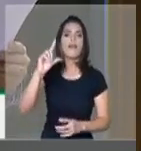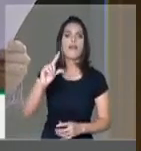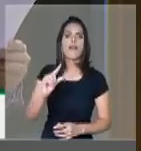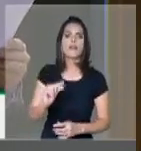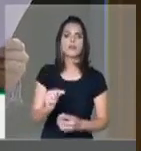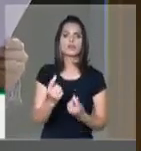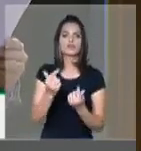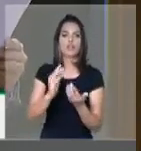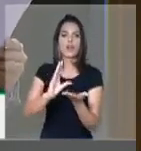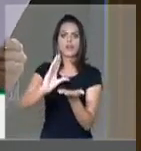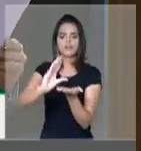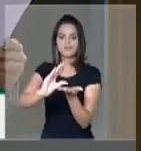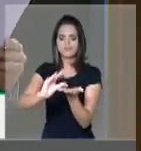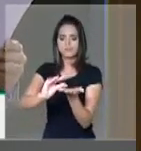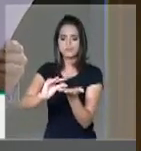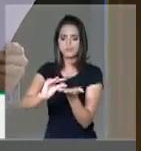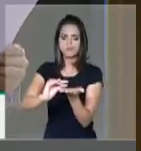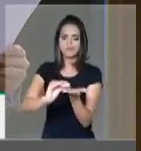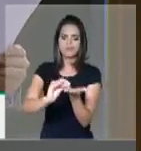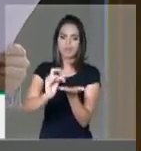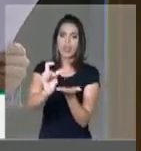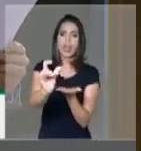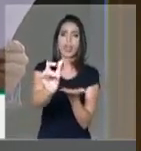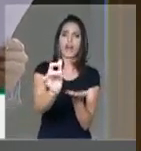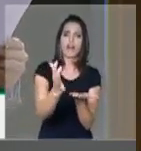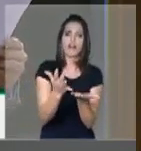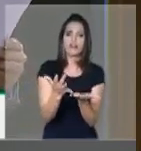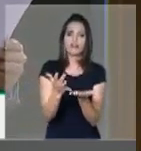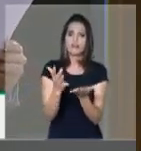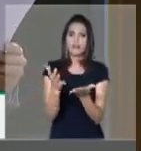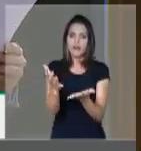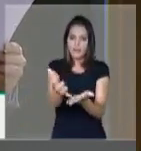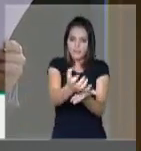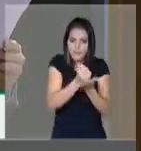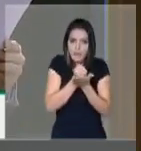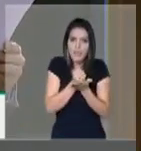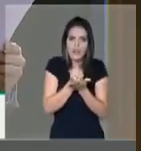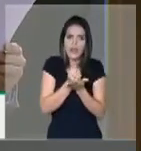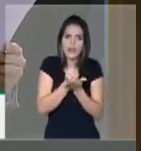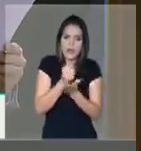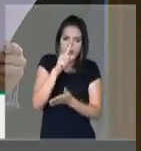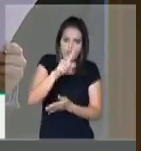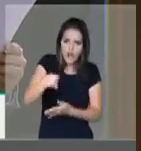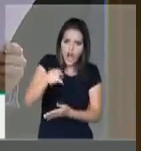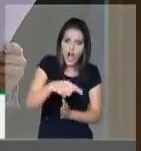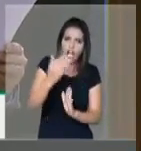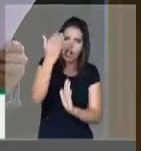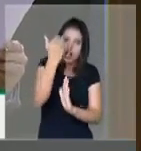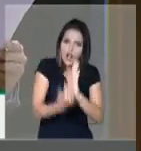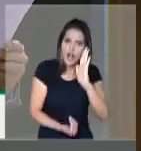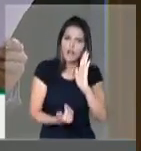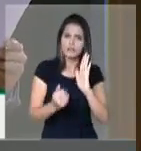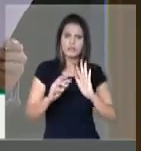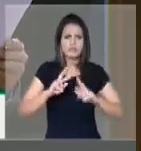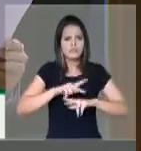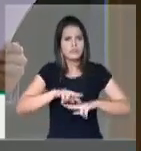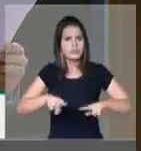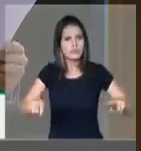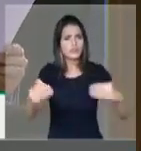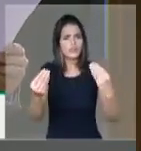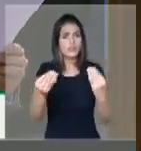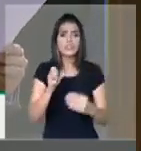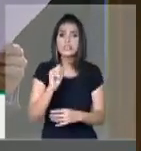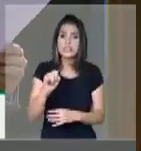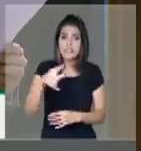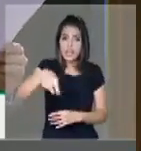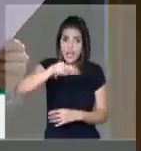aqui, resultado de contingenciamentos, bloqueios e cortes. Se essa política